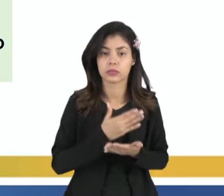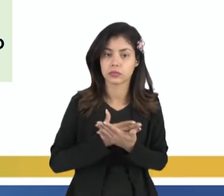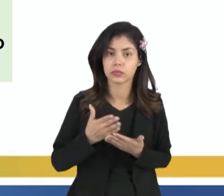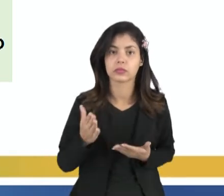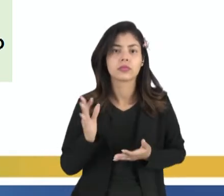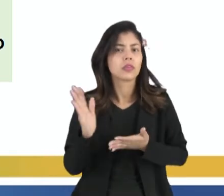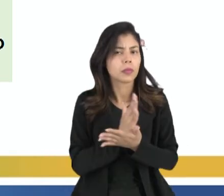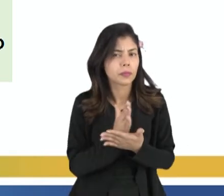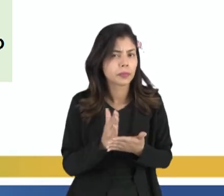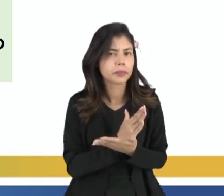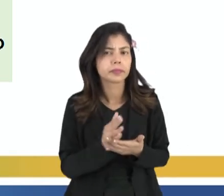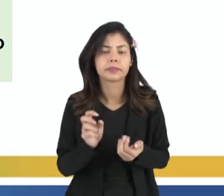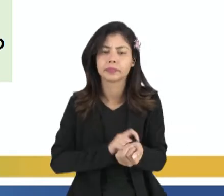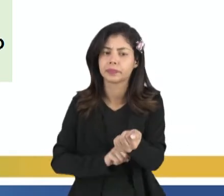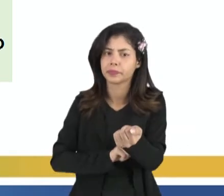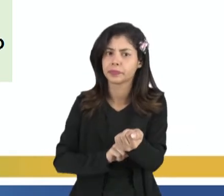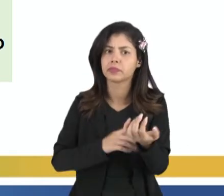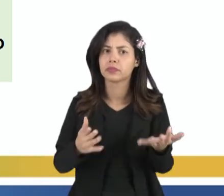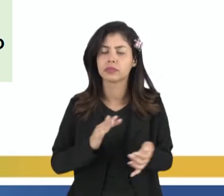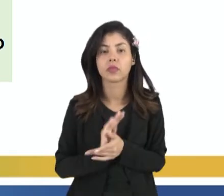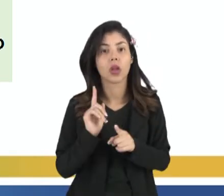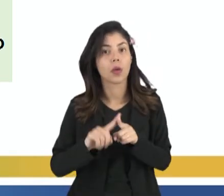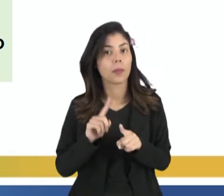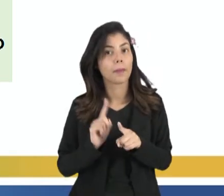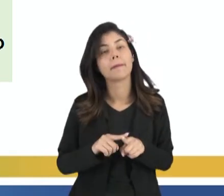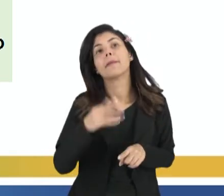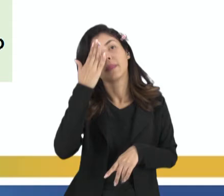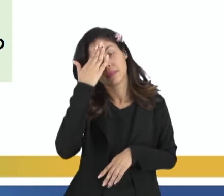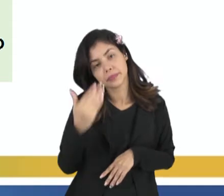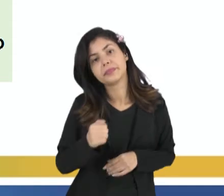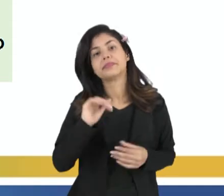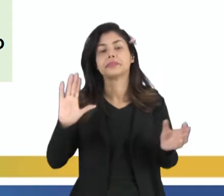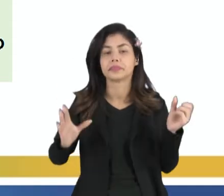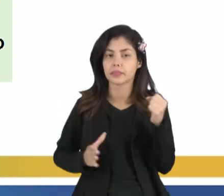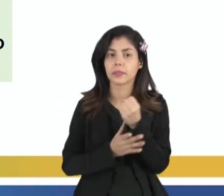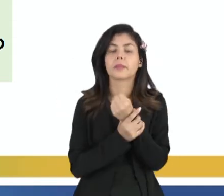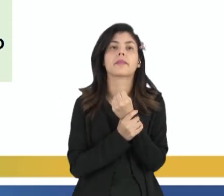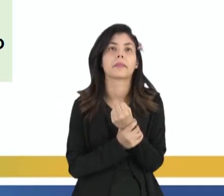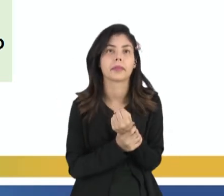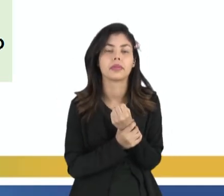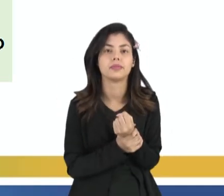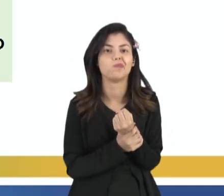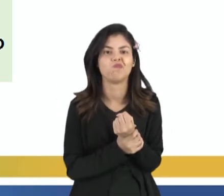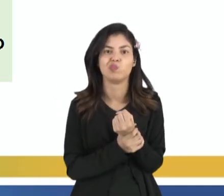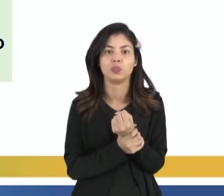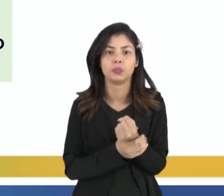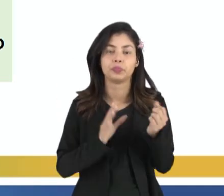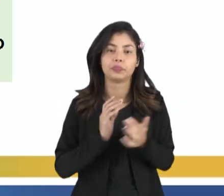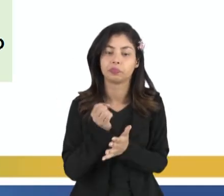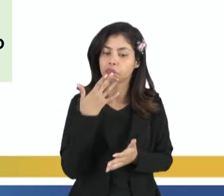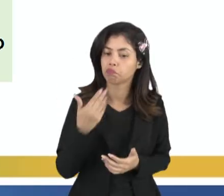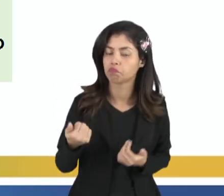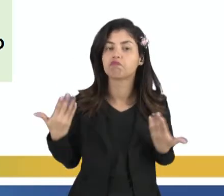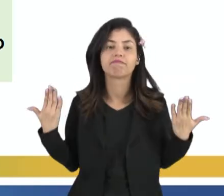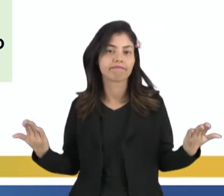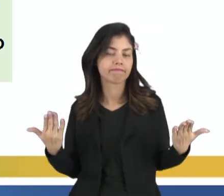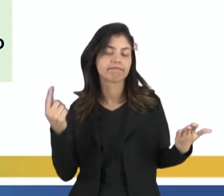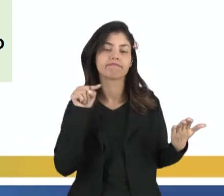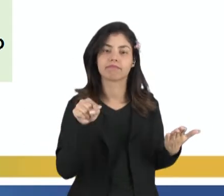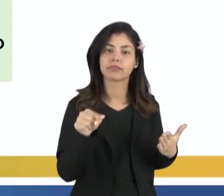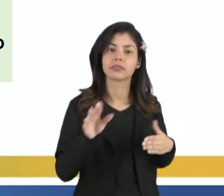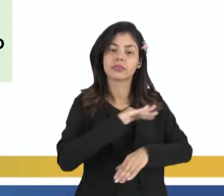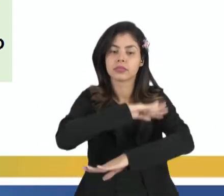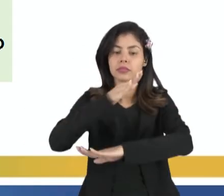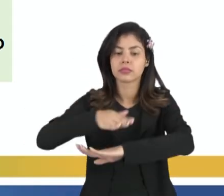a ter algumas reações nervosas. Por mais que você tenha se assegurado que tudo bem participar